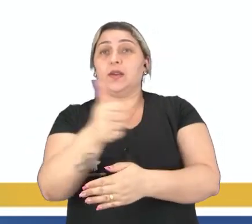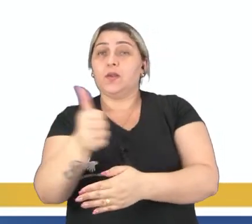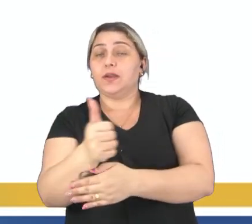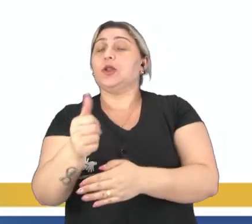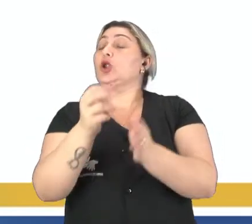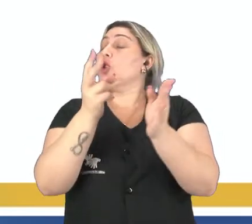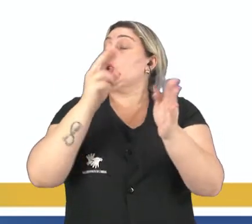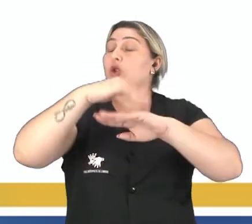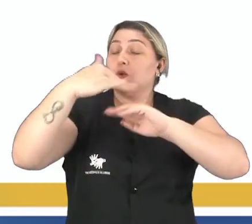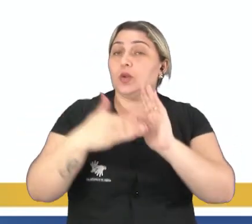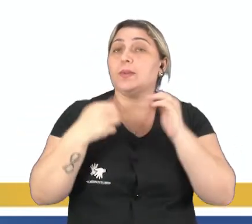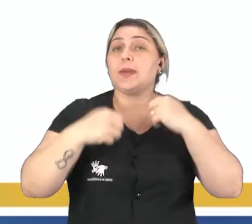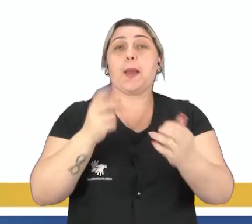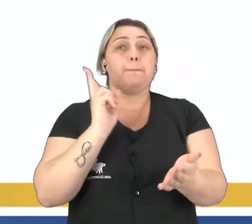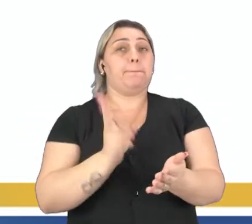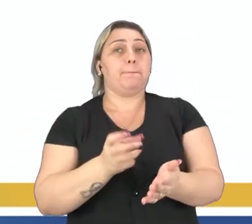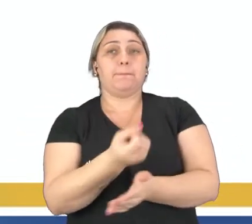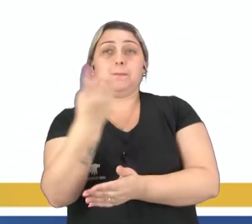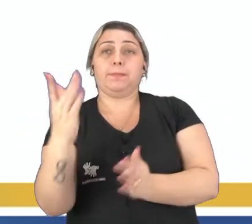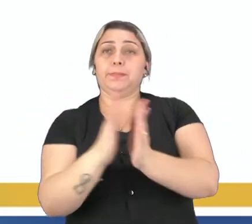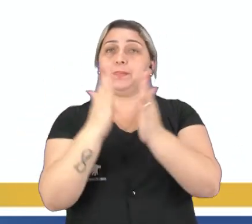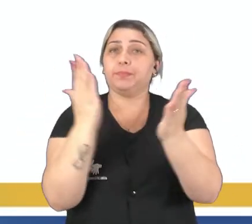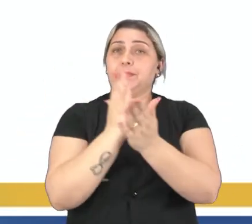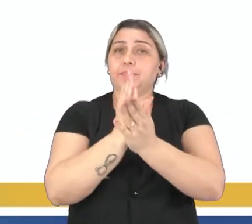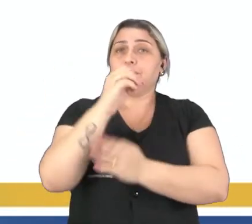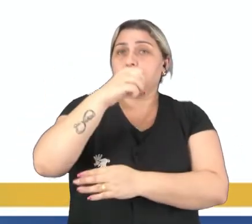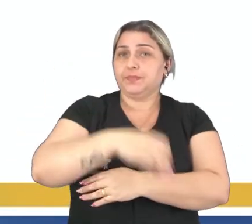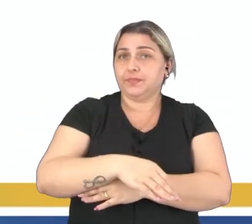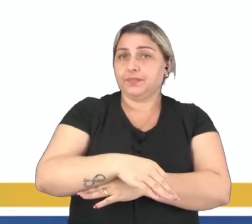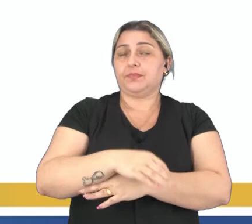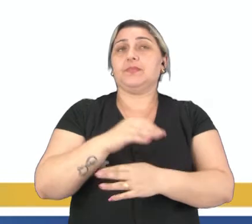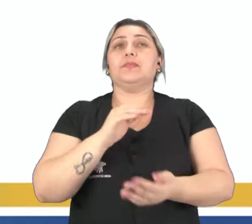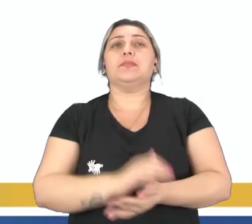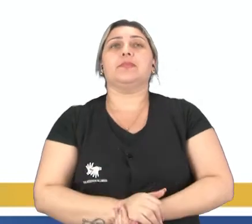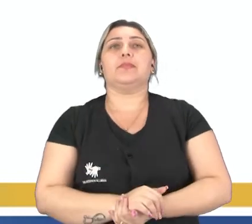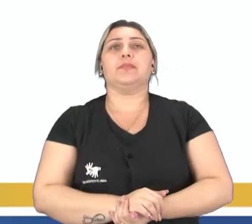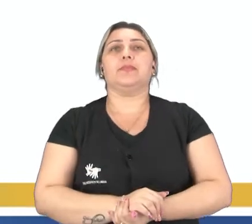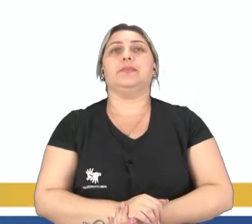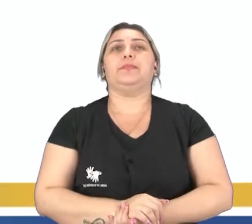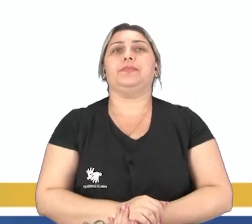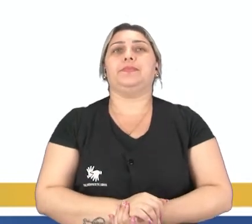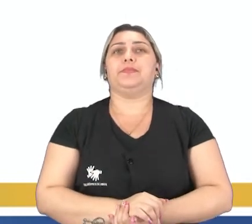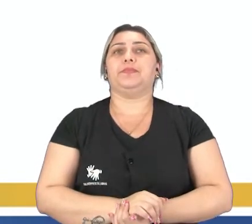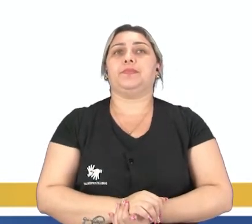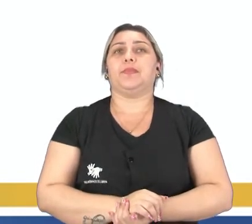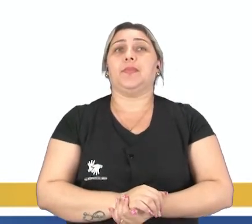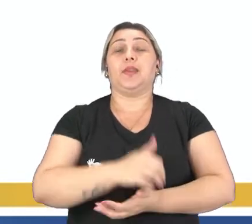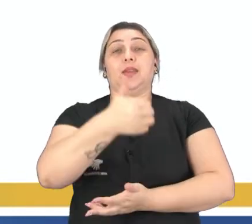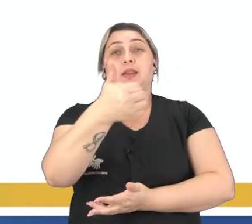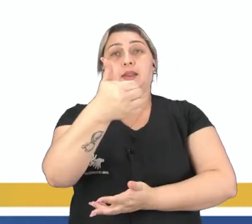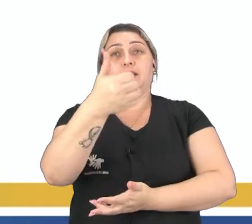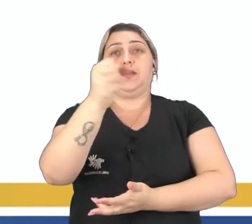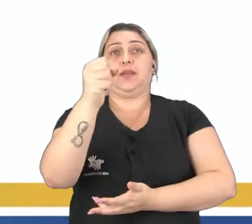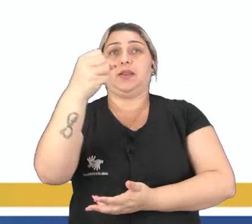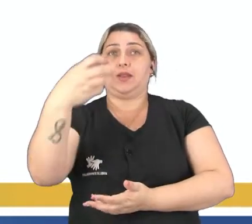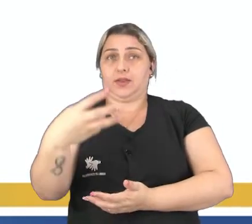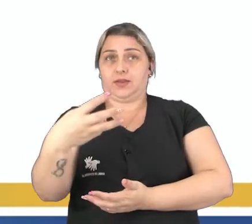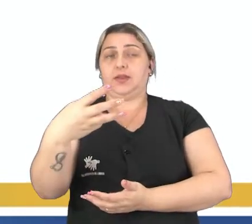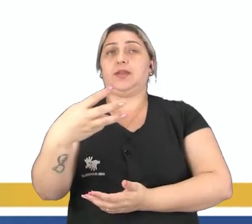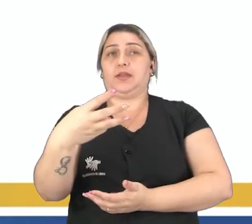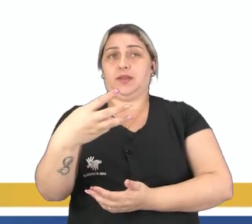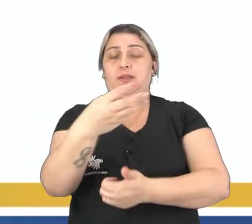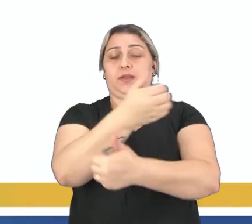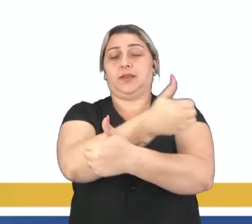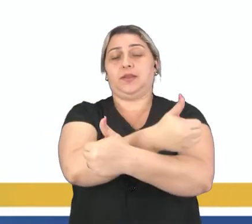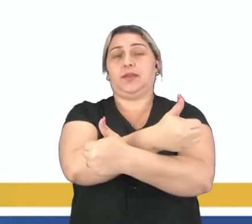todas as caixas têm que ter a mesma quantidade de livros. Então, o que eu posso fazer aí? Eu pego o meu 183, que é